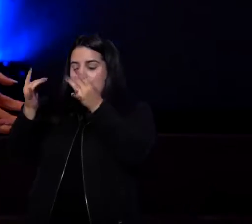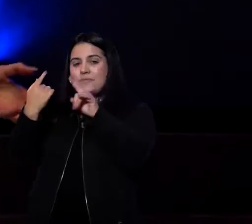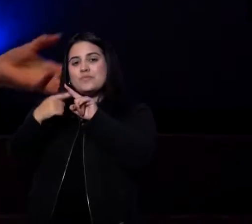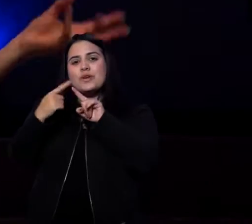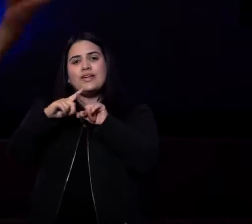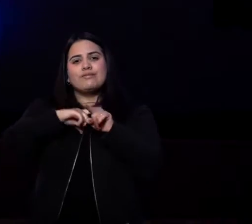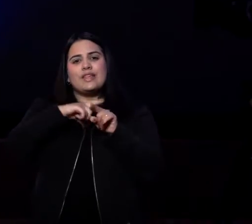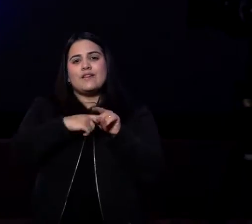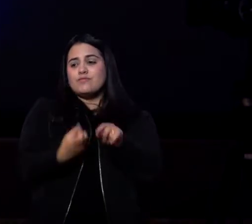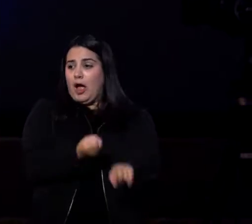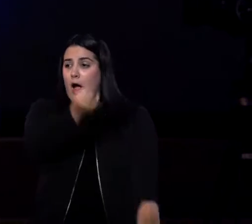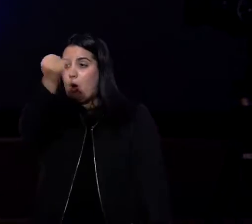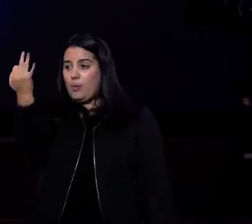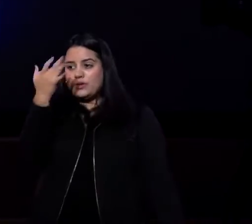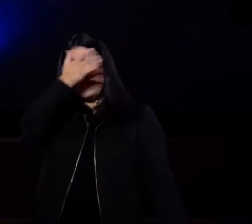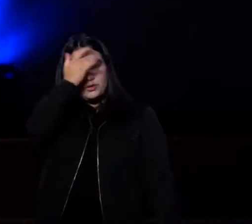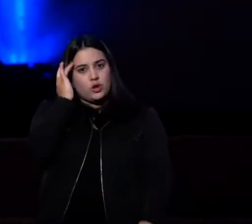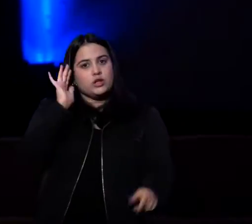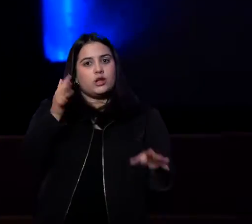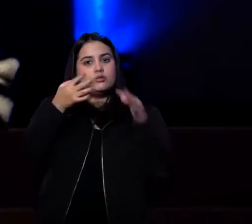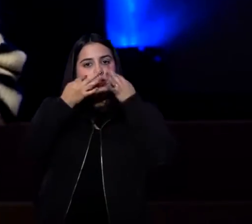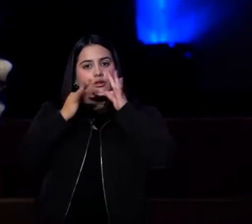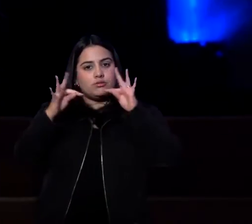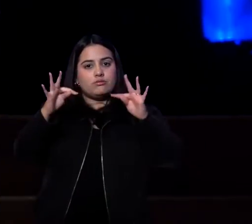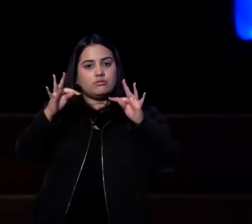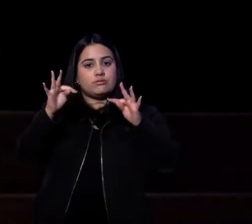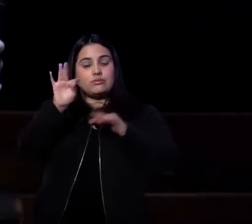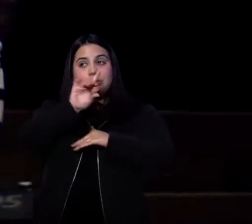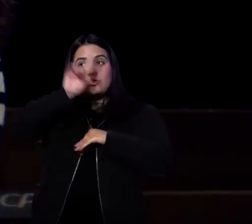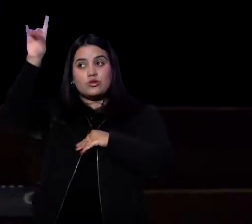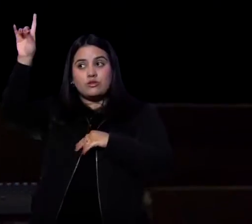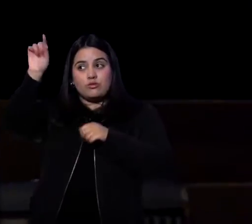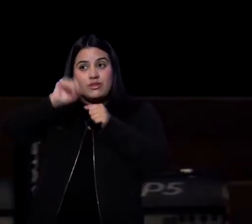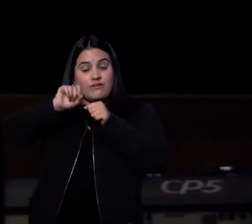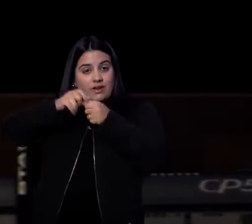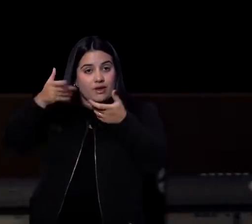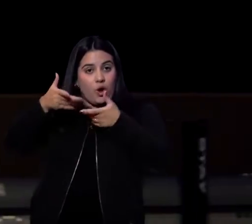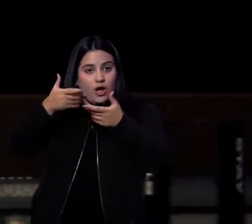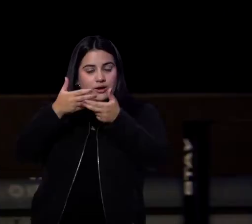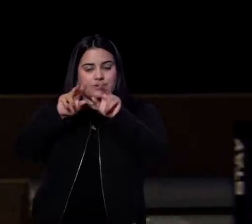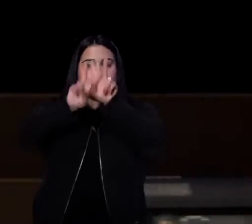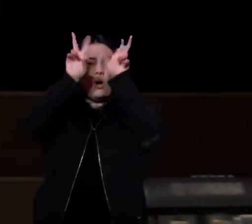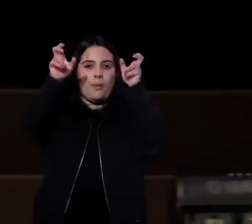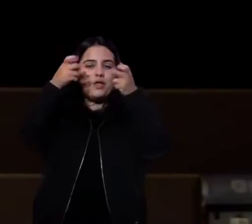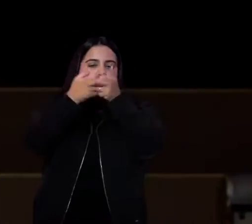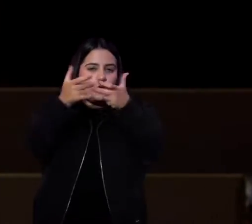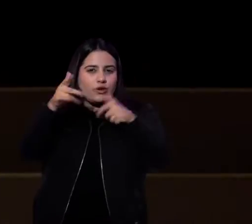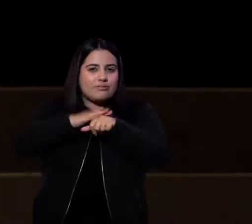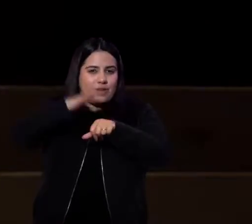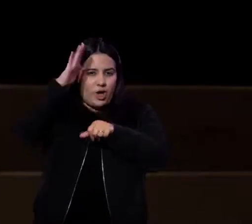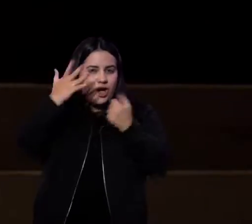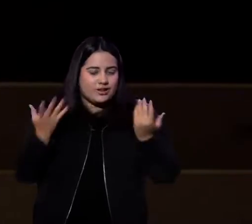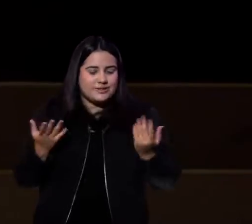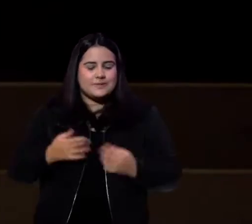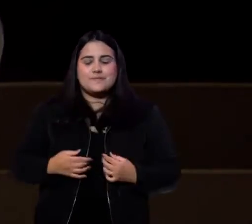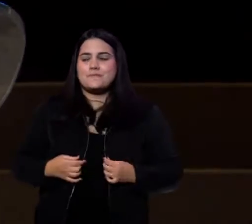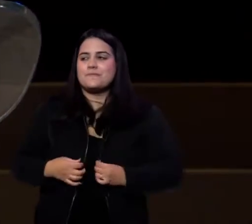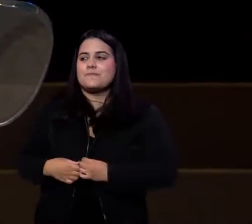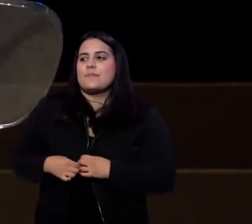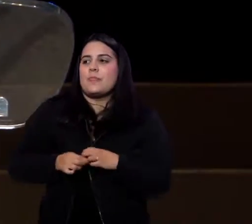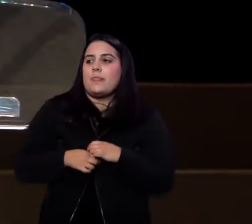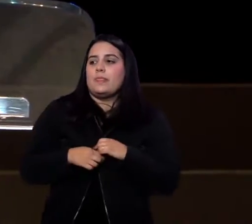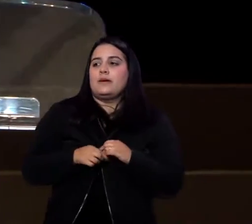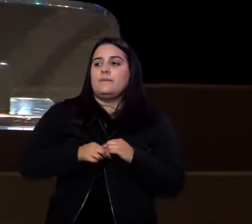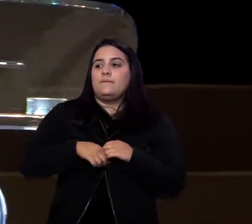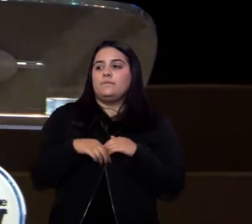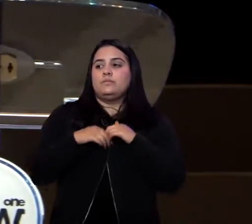pessoas que já vieram com alguns testemunhos do que Deus tem feito nesse tempo de campanha. E a gente